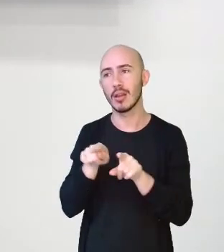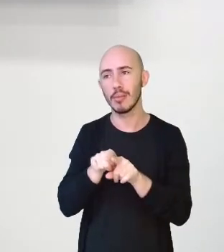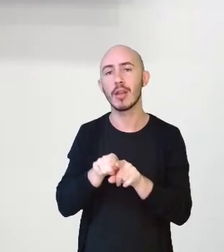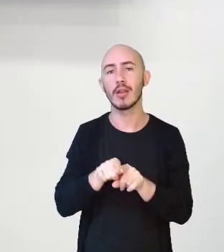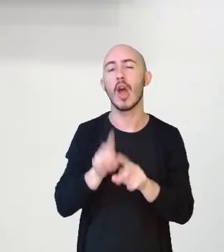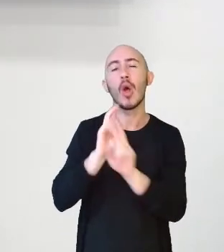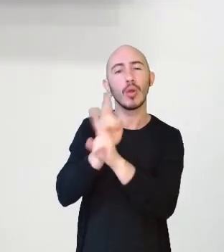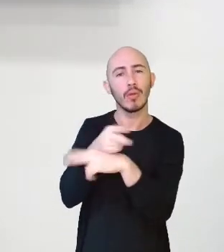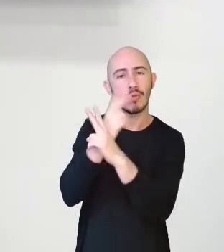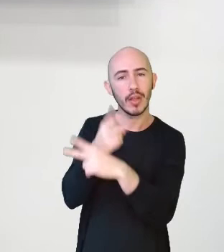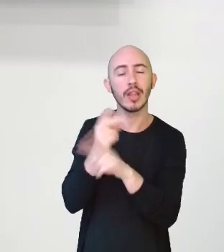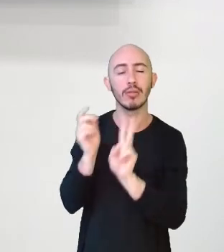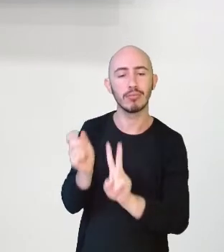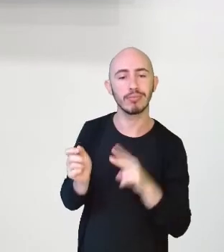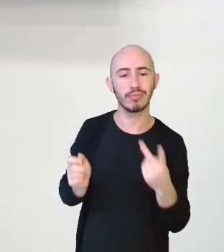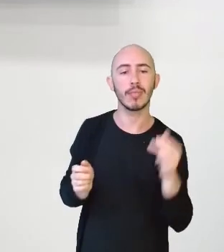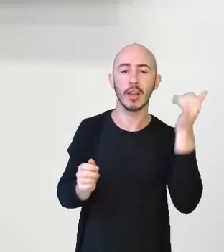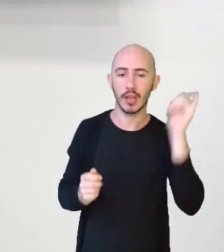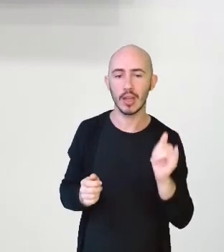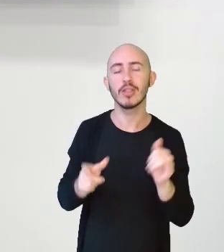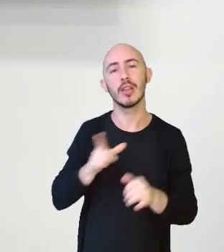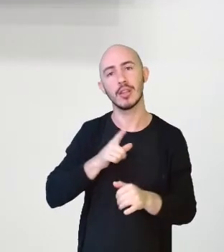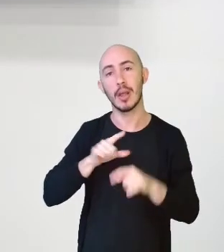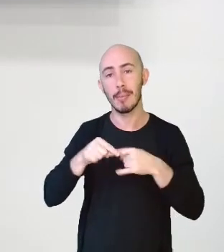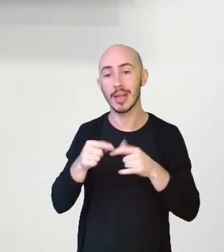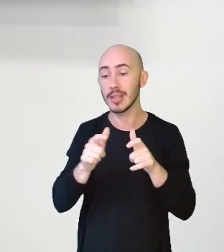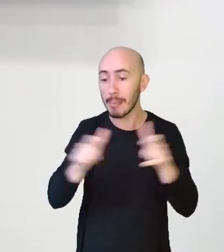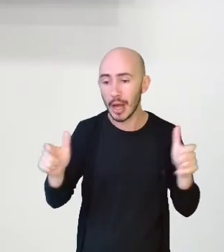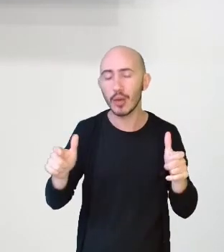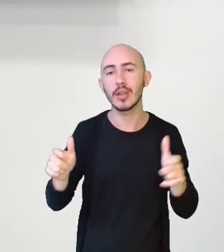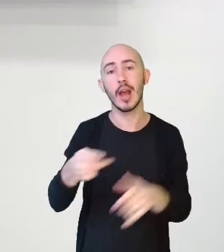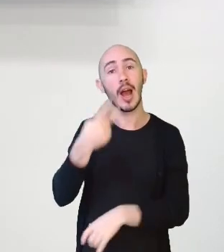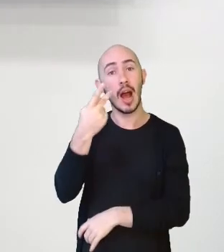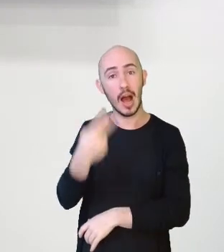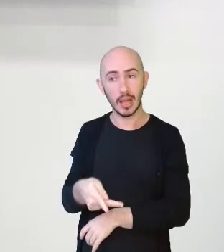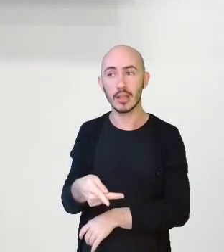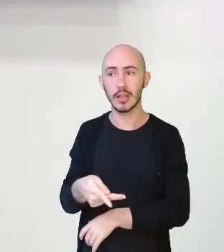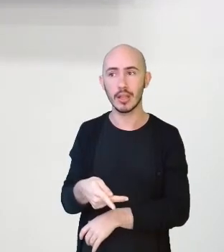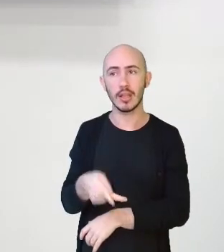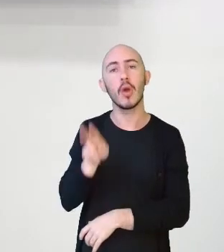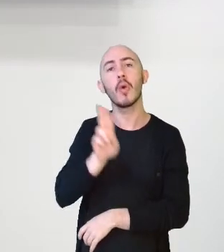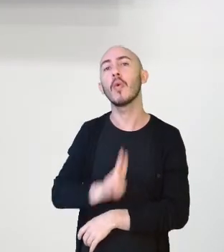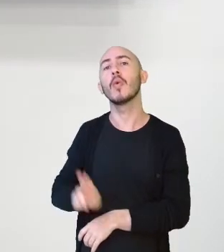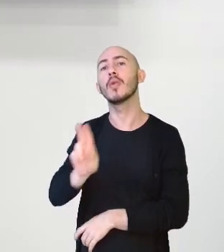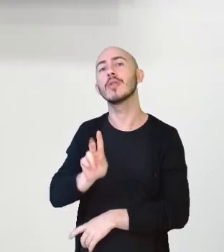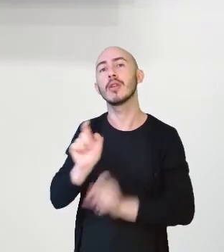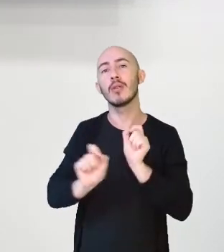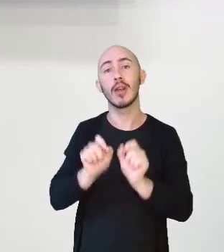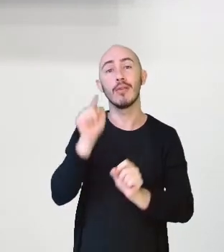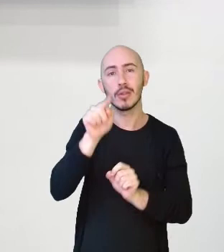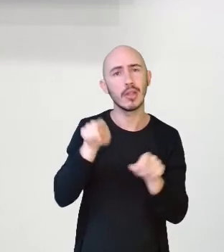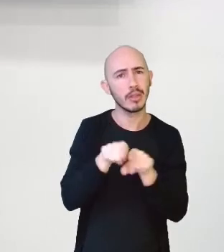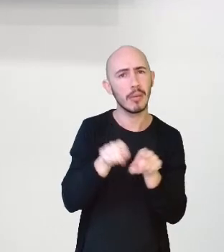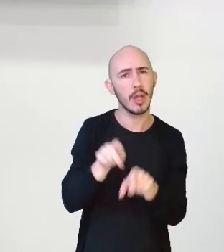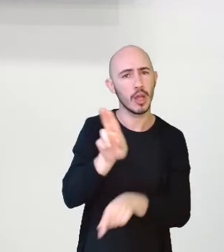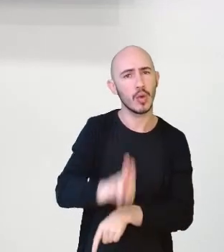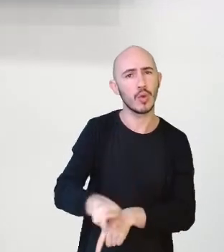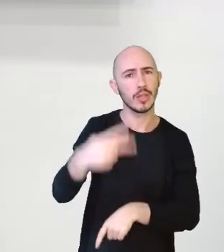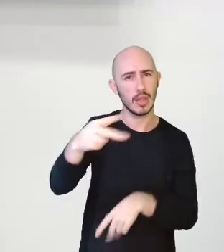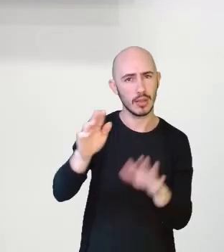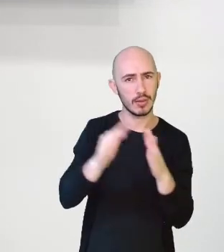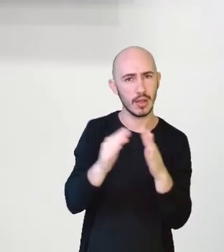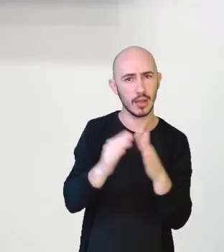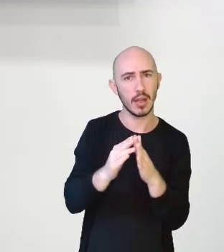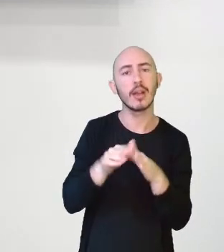do vento, mas a maioria da energia que a gente usa aqui, pronto, a energia que eu estou usando aqui e que você está usando aí, vem